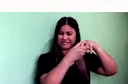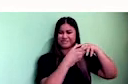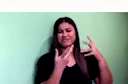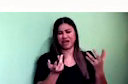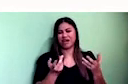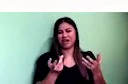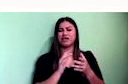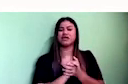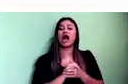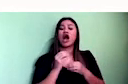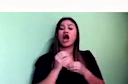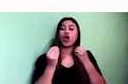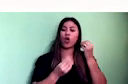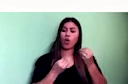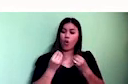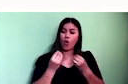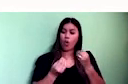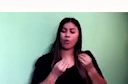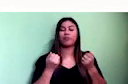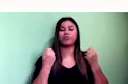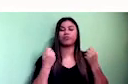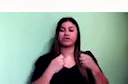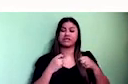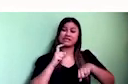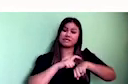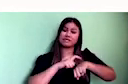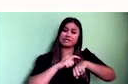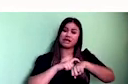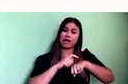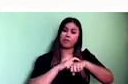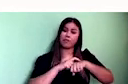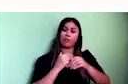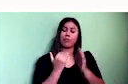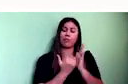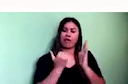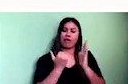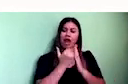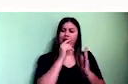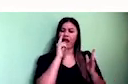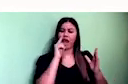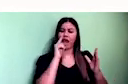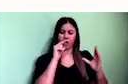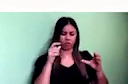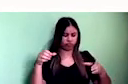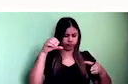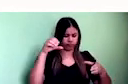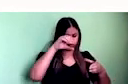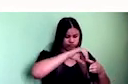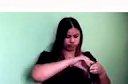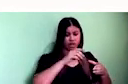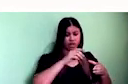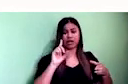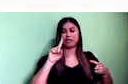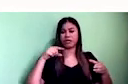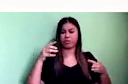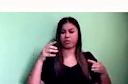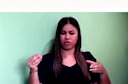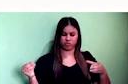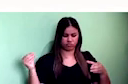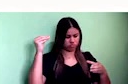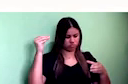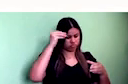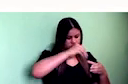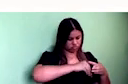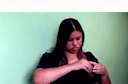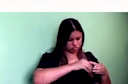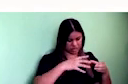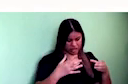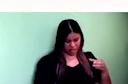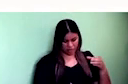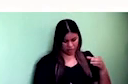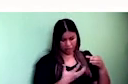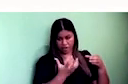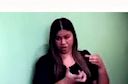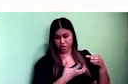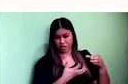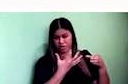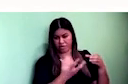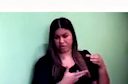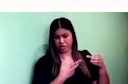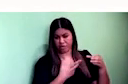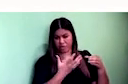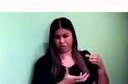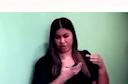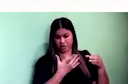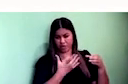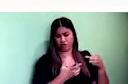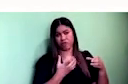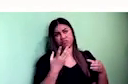Deixa ferver ali por 3, 4 minutinhos, desliga, tampa, espera chegar na temperatura que quer tomar e toma o chá. Então, não é todo chá